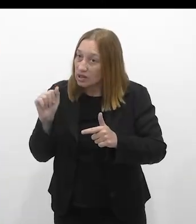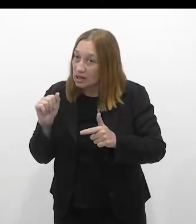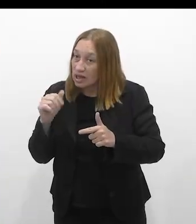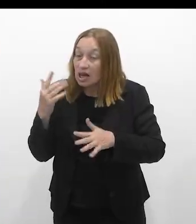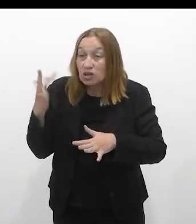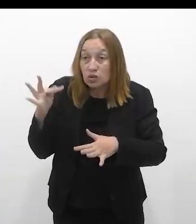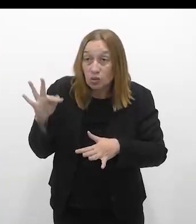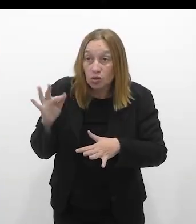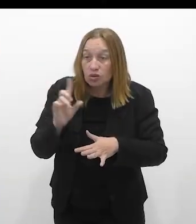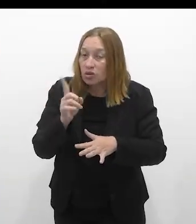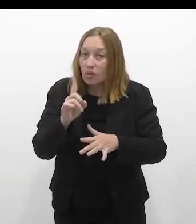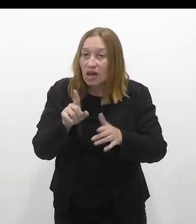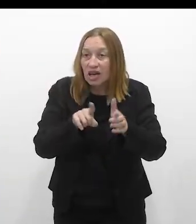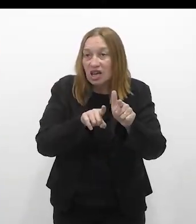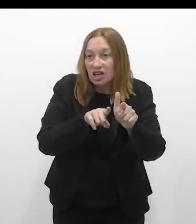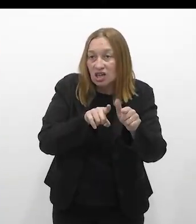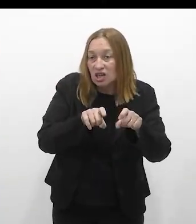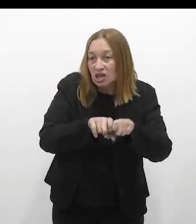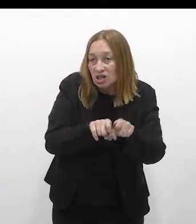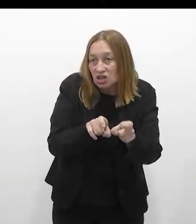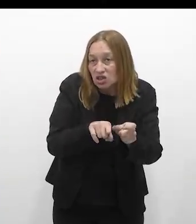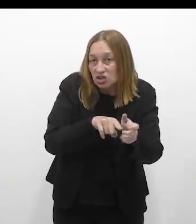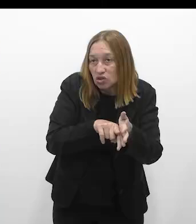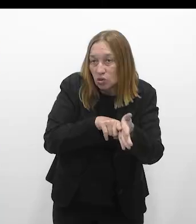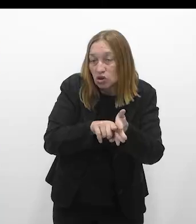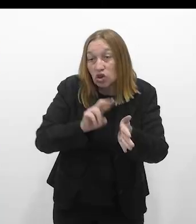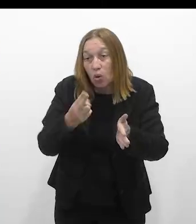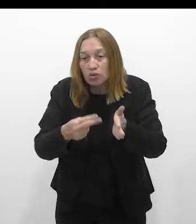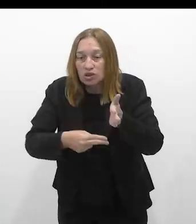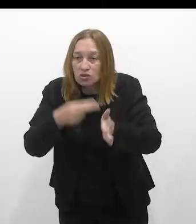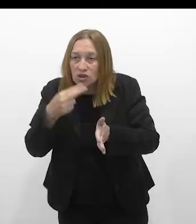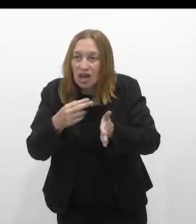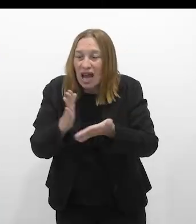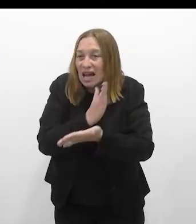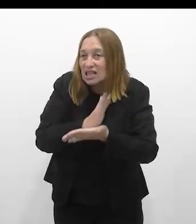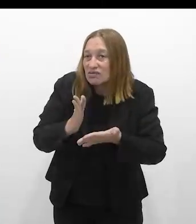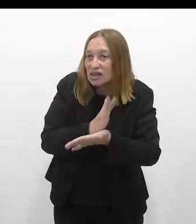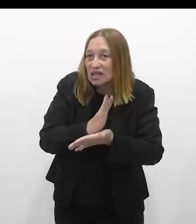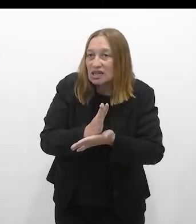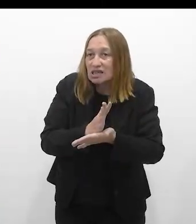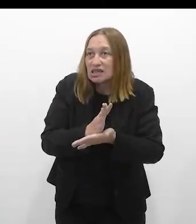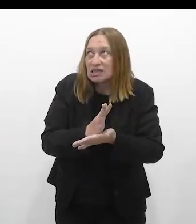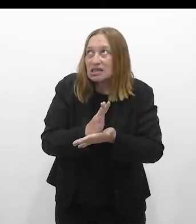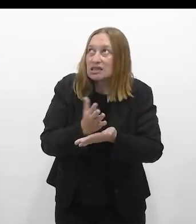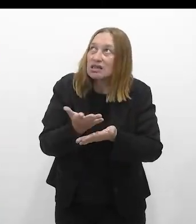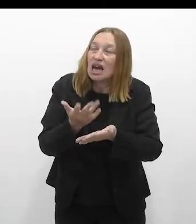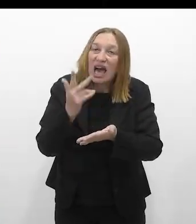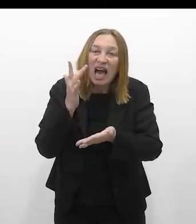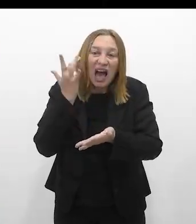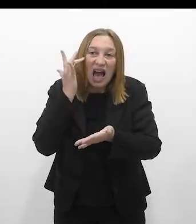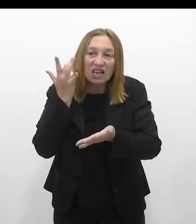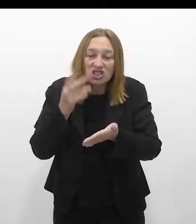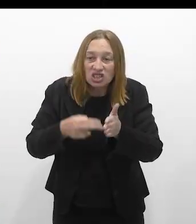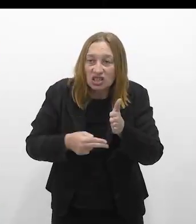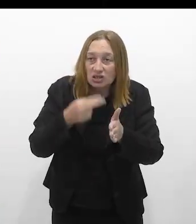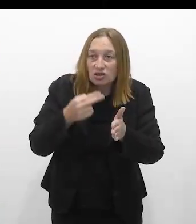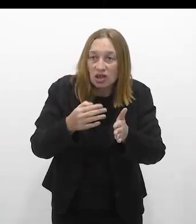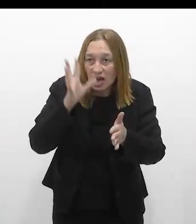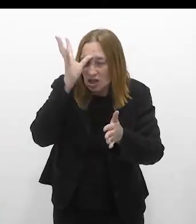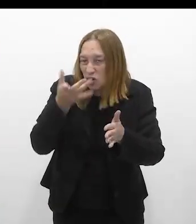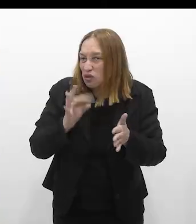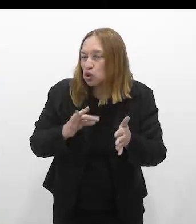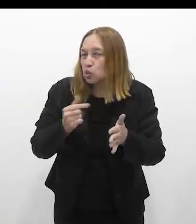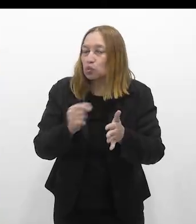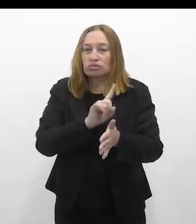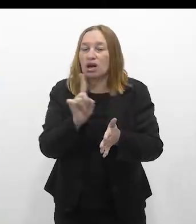tratado. Nem sempre vai ser o ginecologista, nem sempre vai ser a cirurgia. Às vezes acham que a cirurgia ela é a bala de prata para resolver tudo.